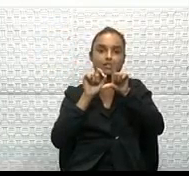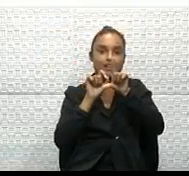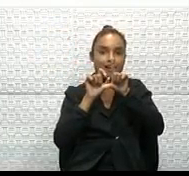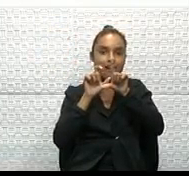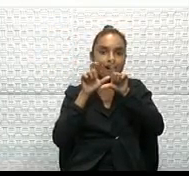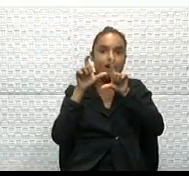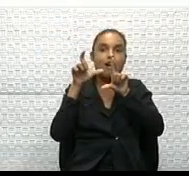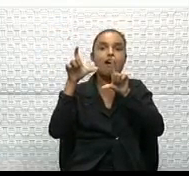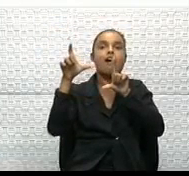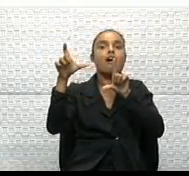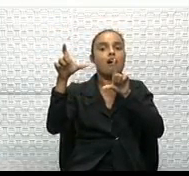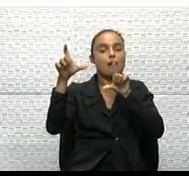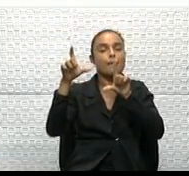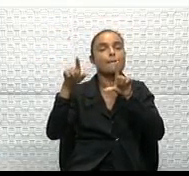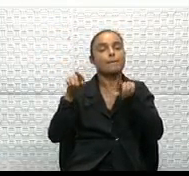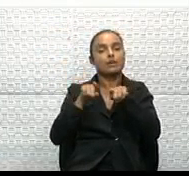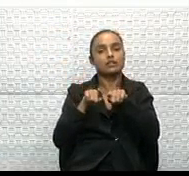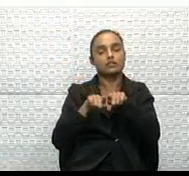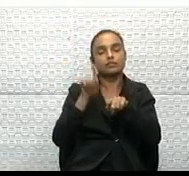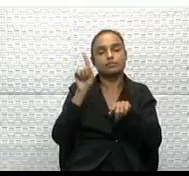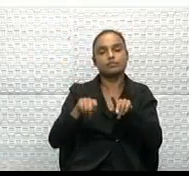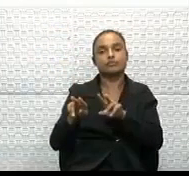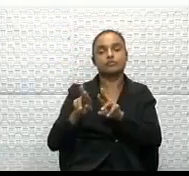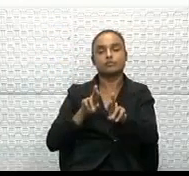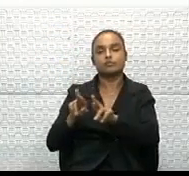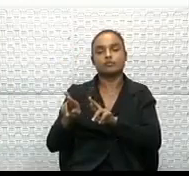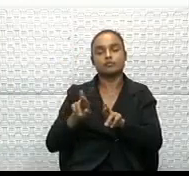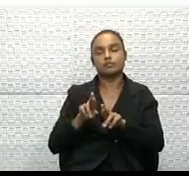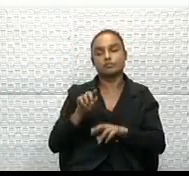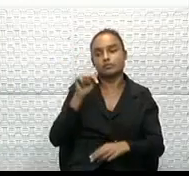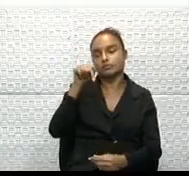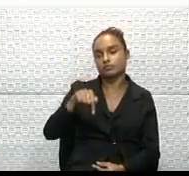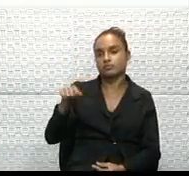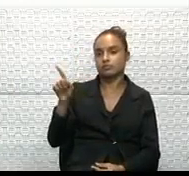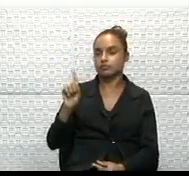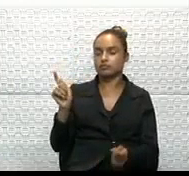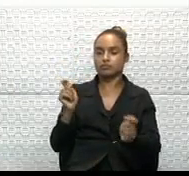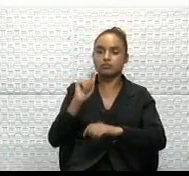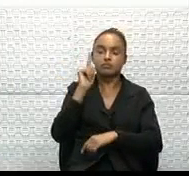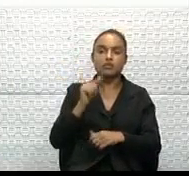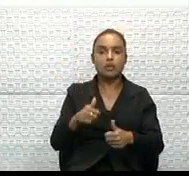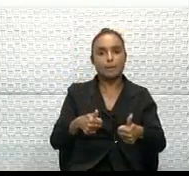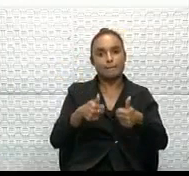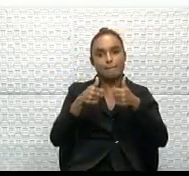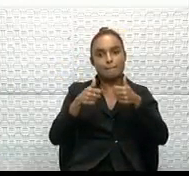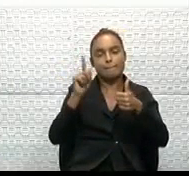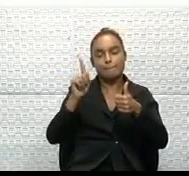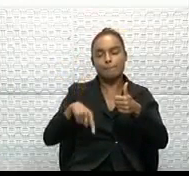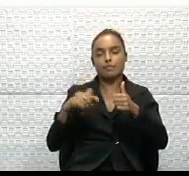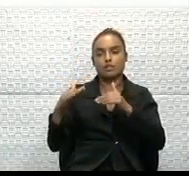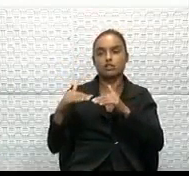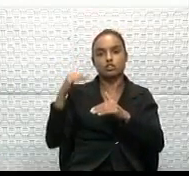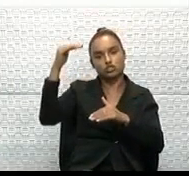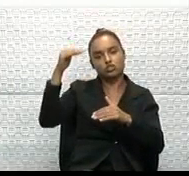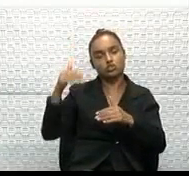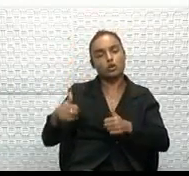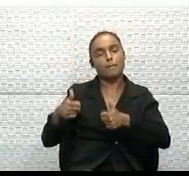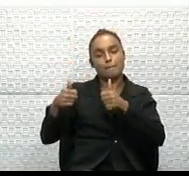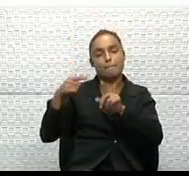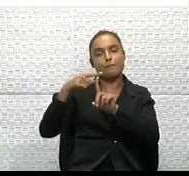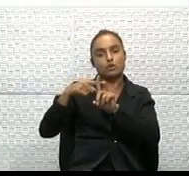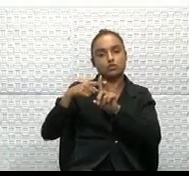esquerda para a direita, nós dizemos que a correlação ela não é apenas positiva, ela é altamente